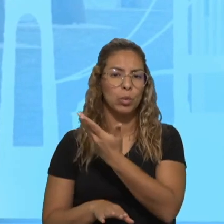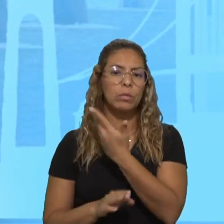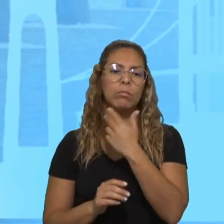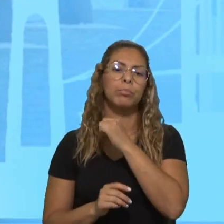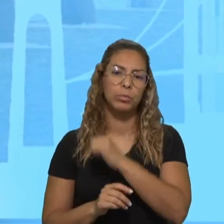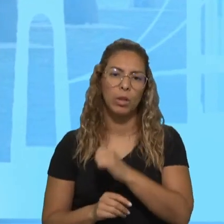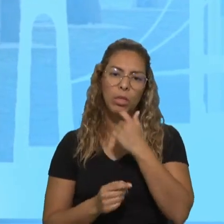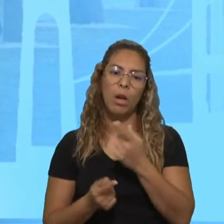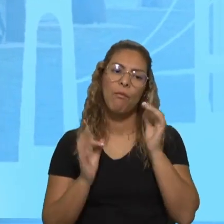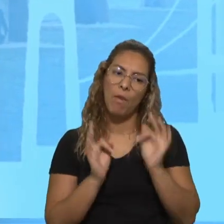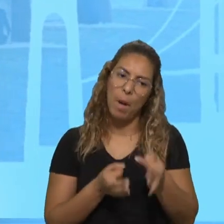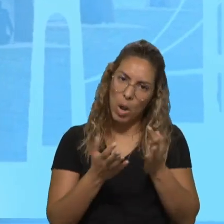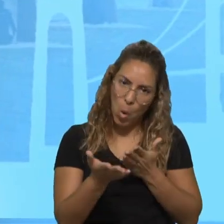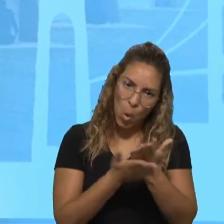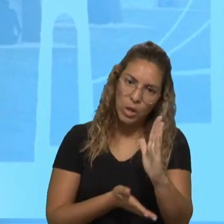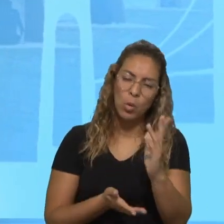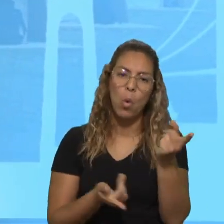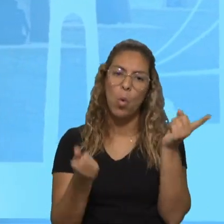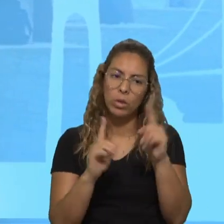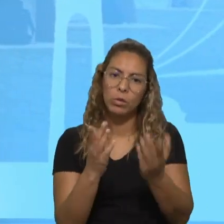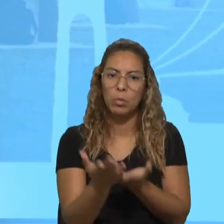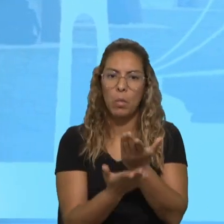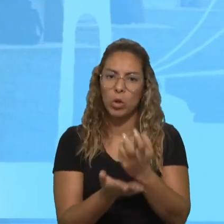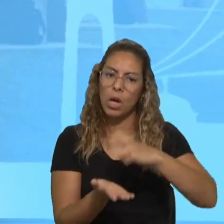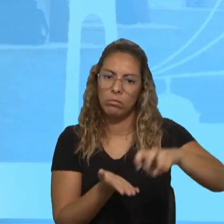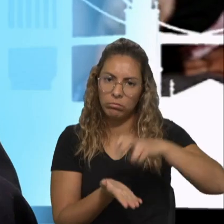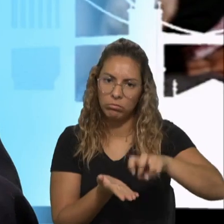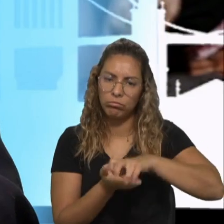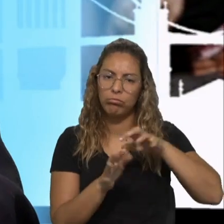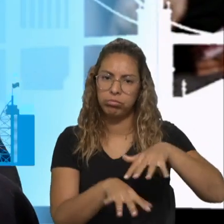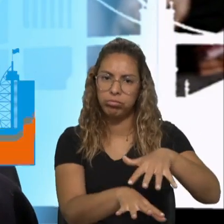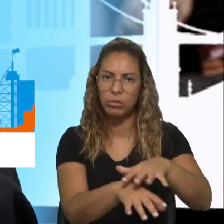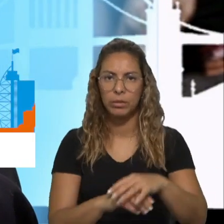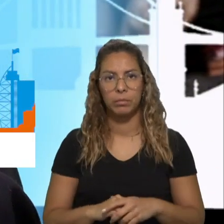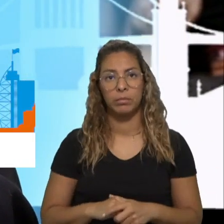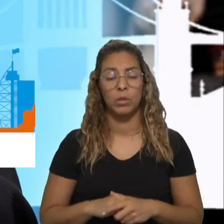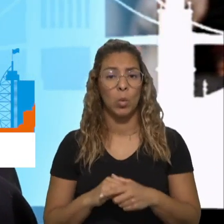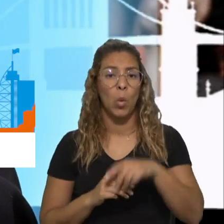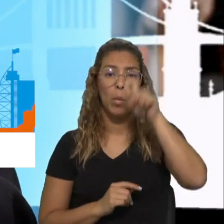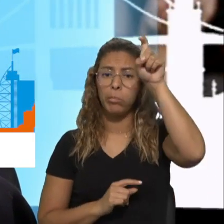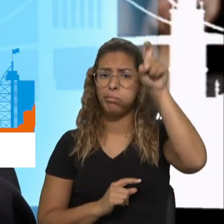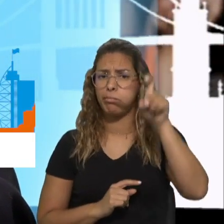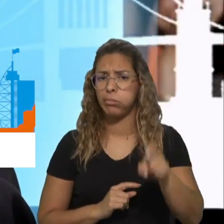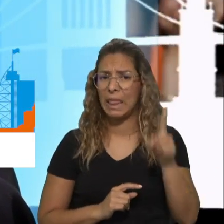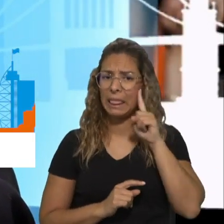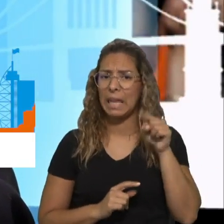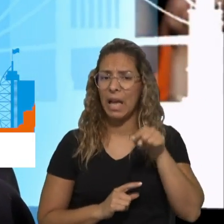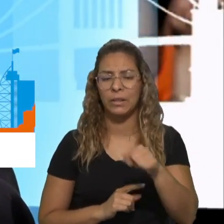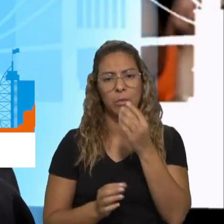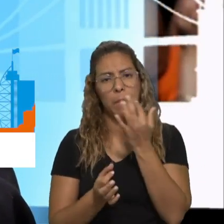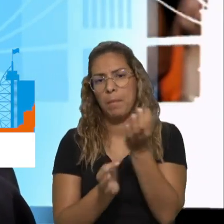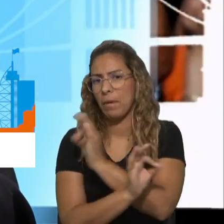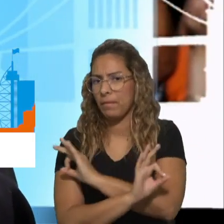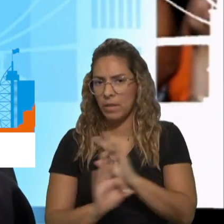permite e vale a pena continuar a propor para esta terceira realização? É um dia absolutamente excepcional. É um dia